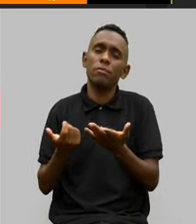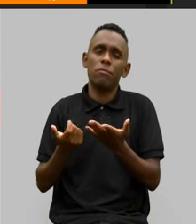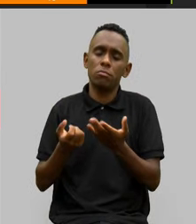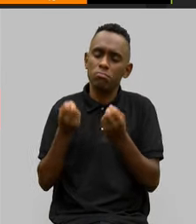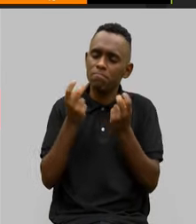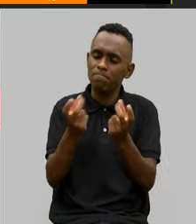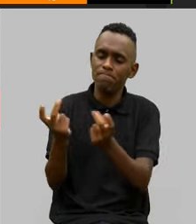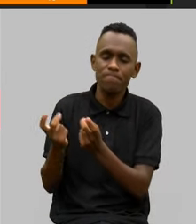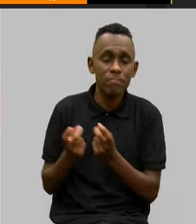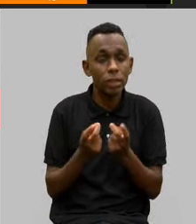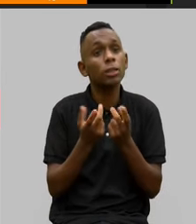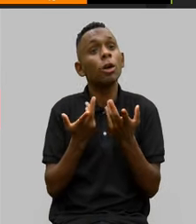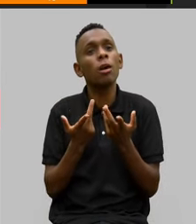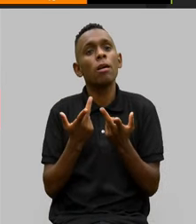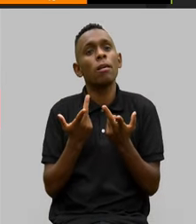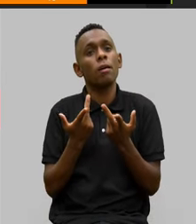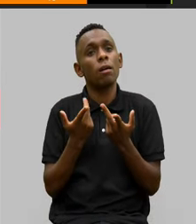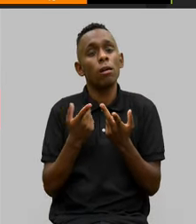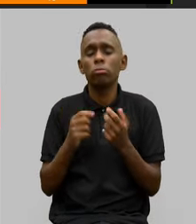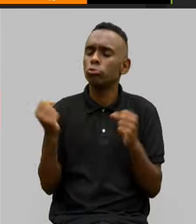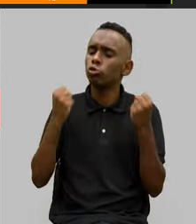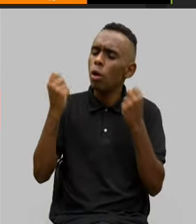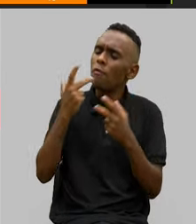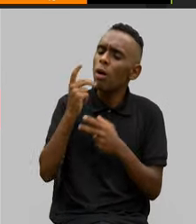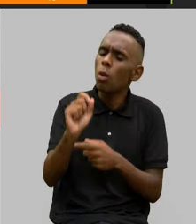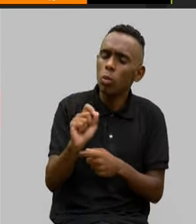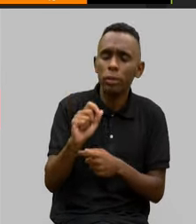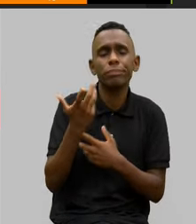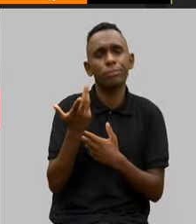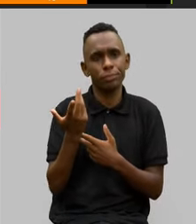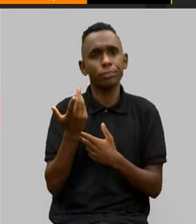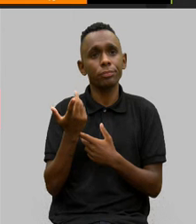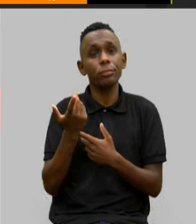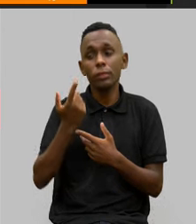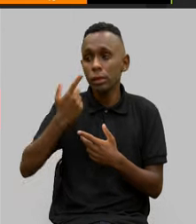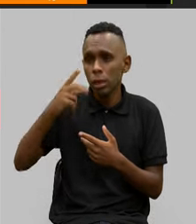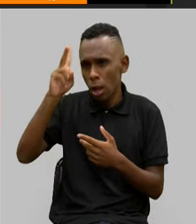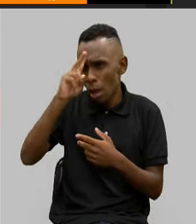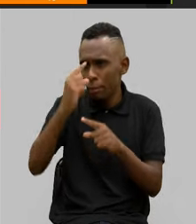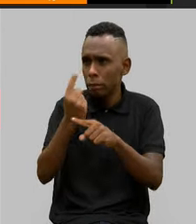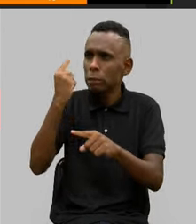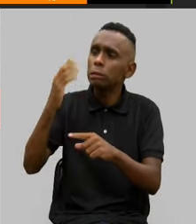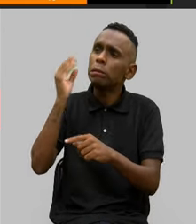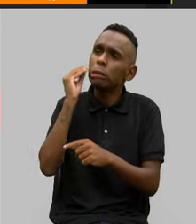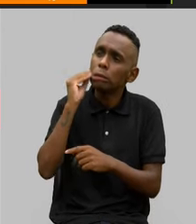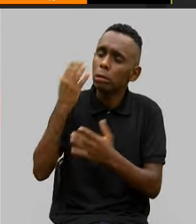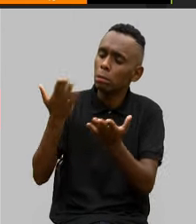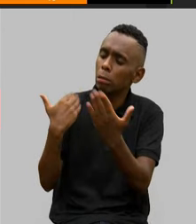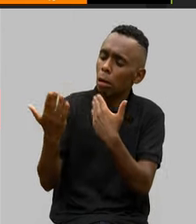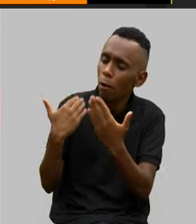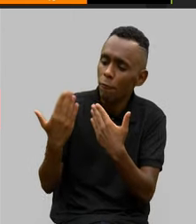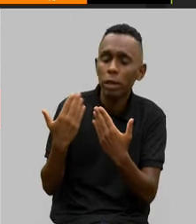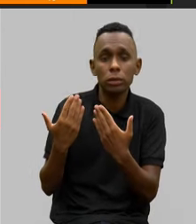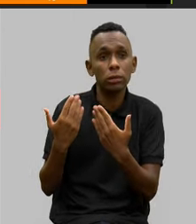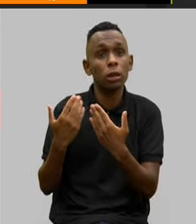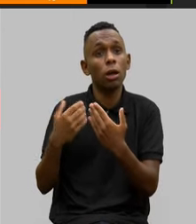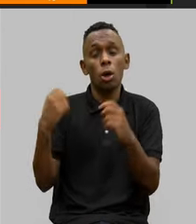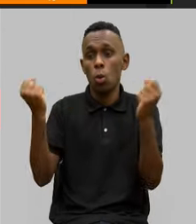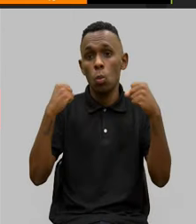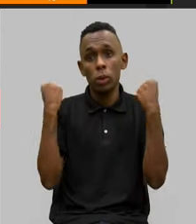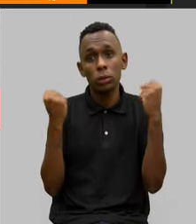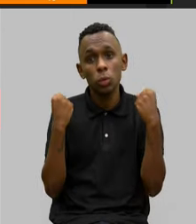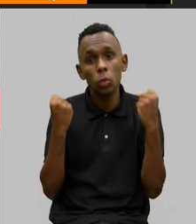comercializado eles fal a indústria falou assim pra gente eh porque a gente tentou uma conversa de forma com que a indústria